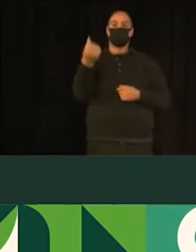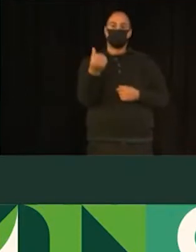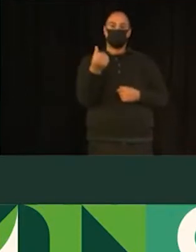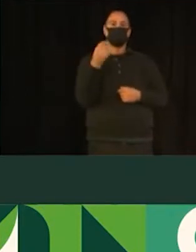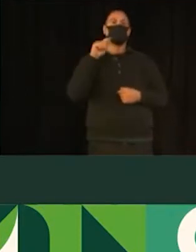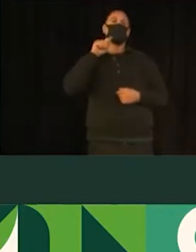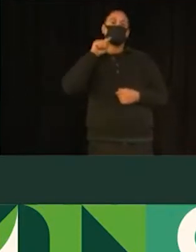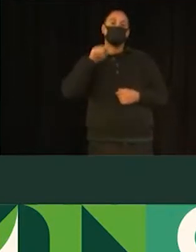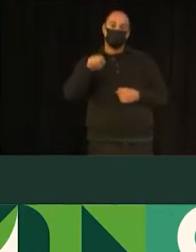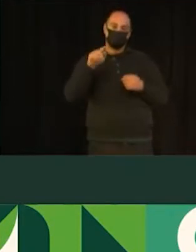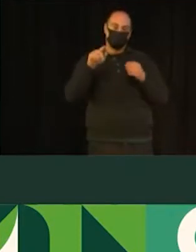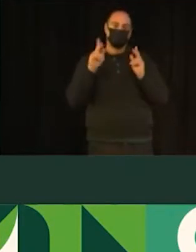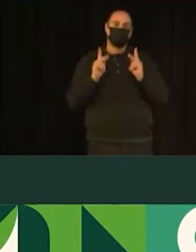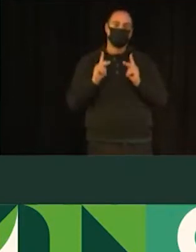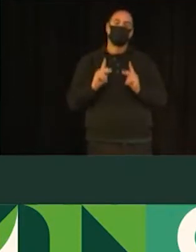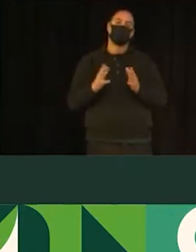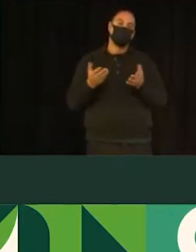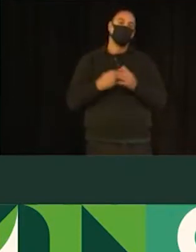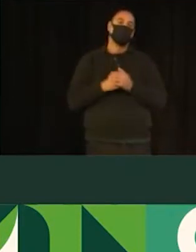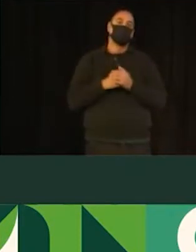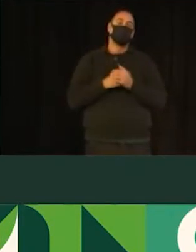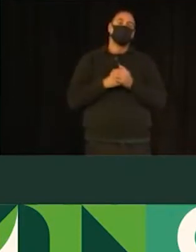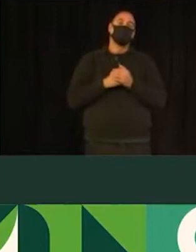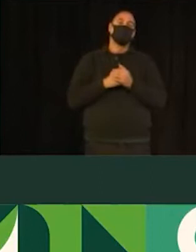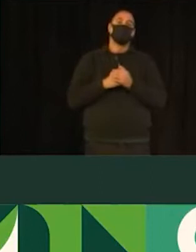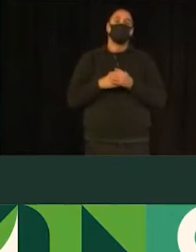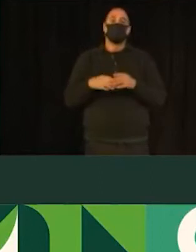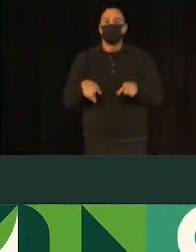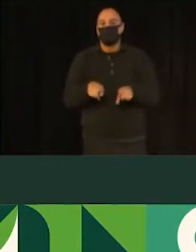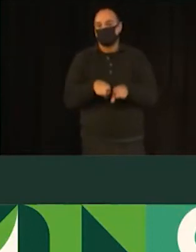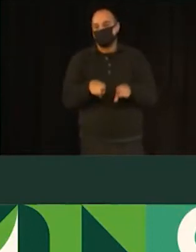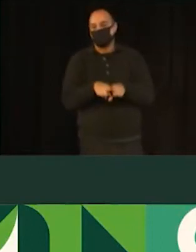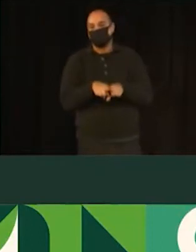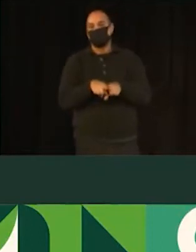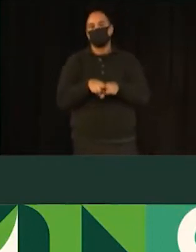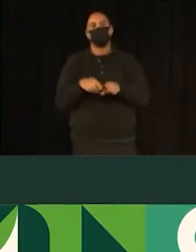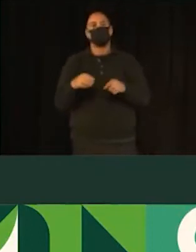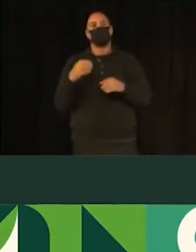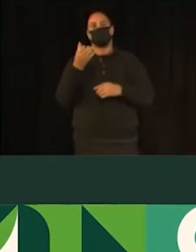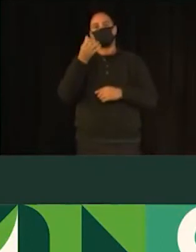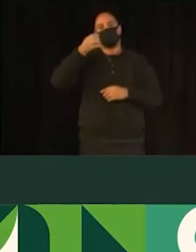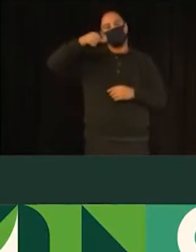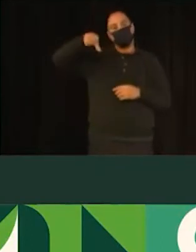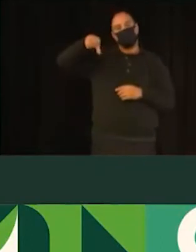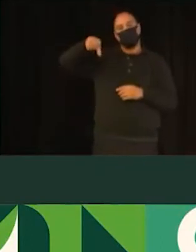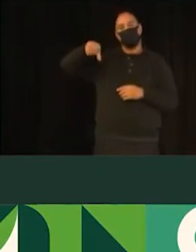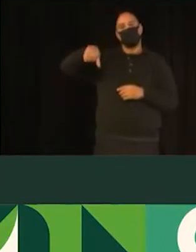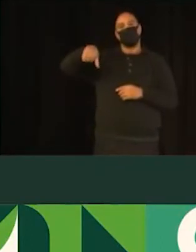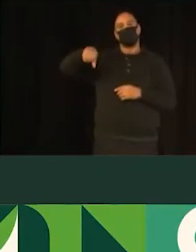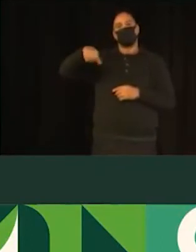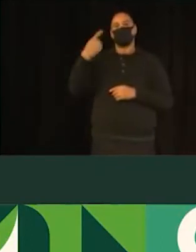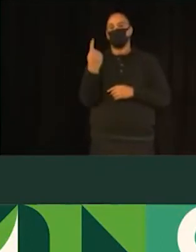gente tem uma redução de 114 ônibus. 91 linhas no lugar de 191, uma redução de 100